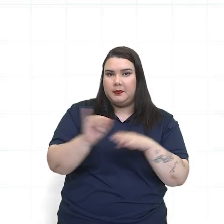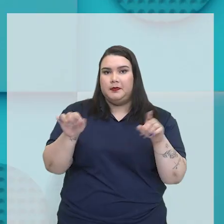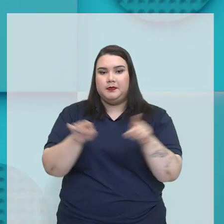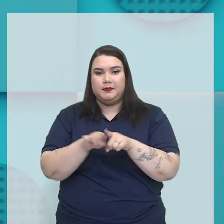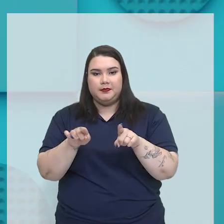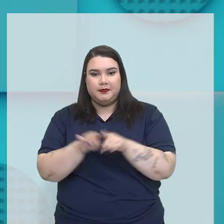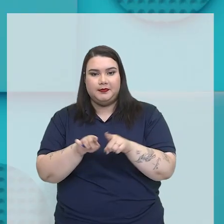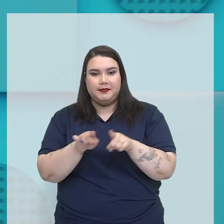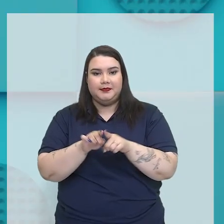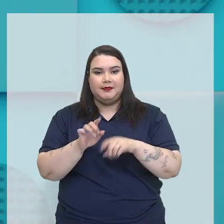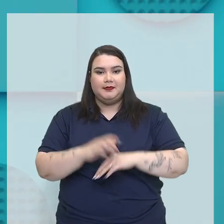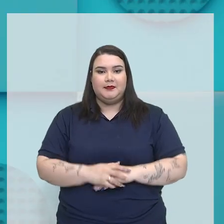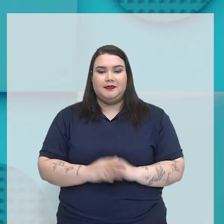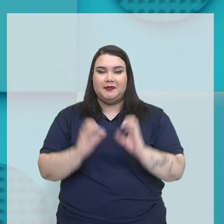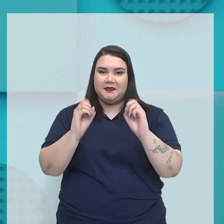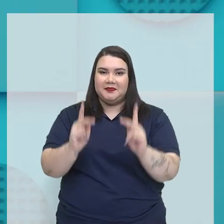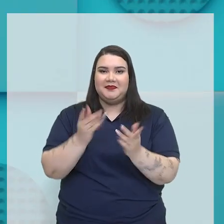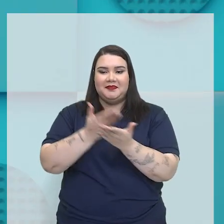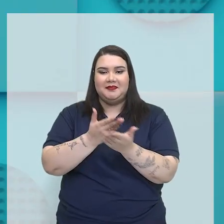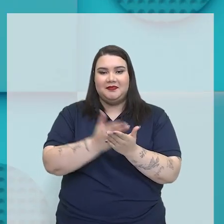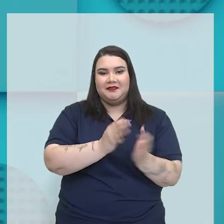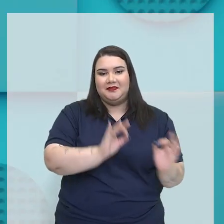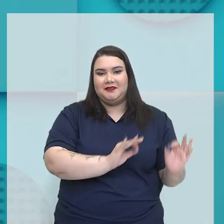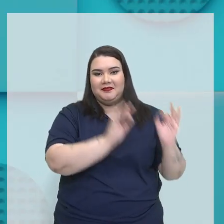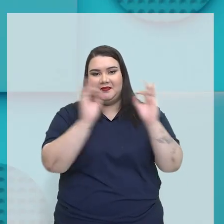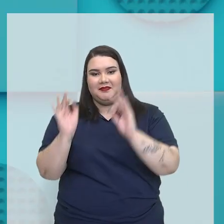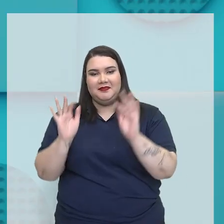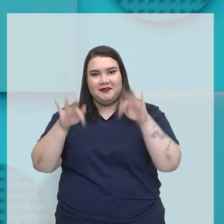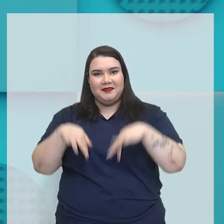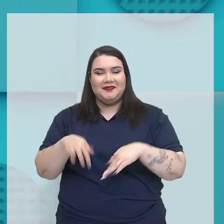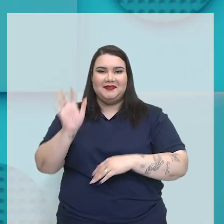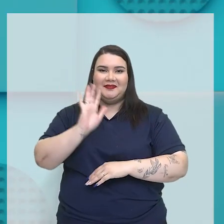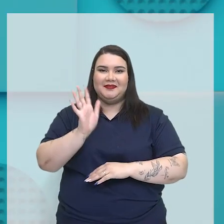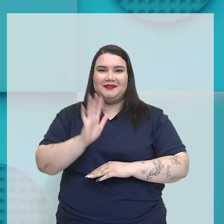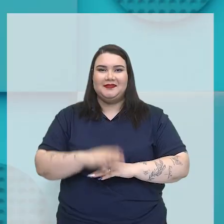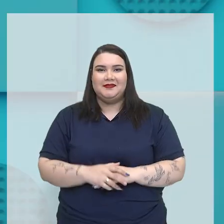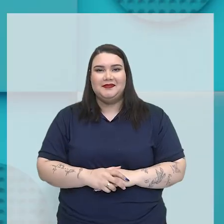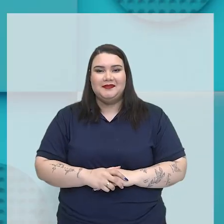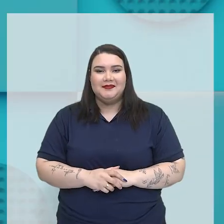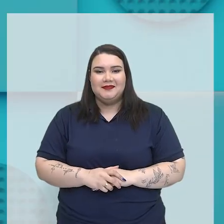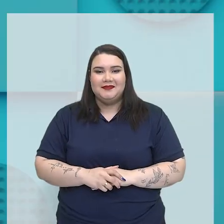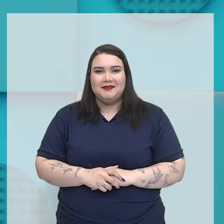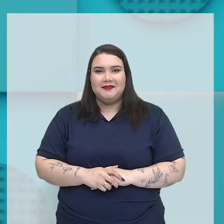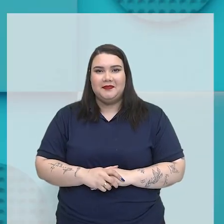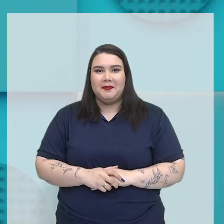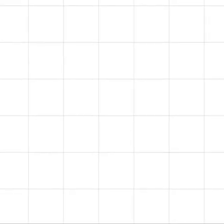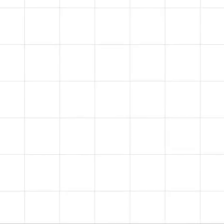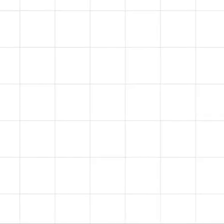linguagem culta. Então, essa foi a nossa aula e até uma próxima oportunidade.